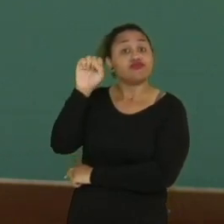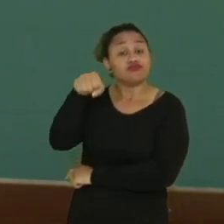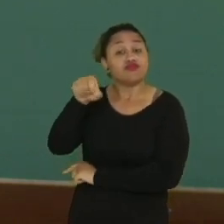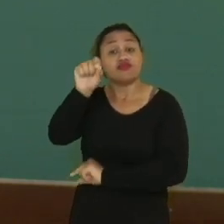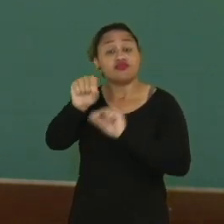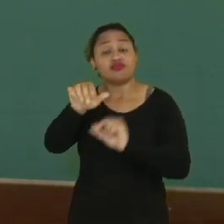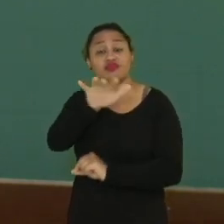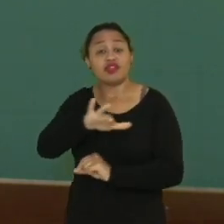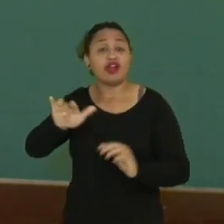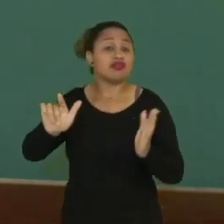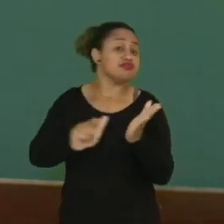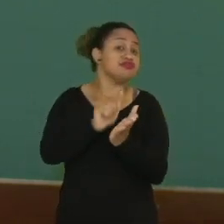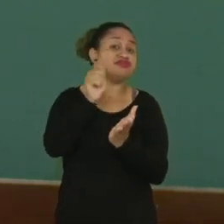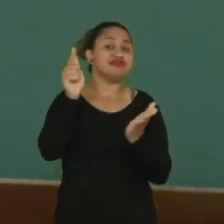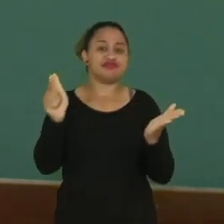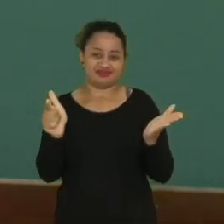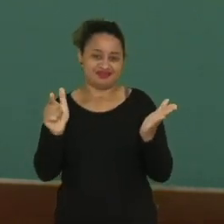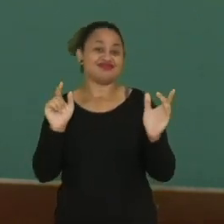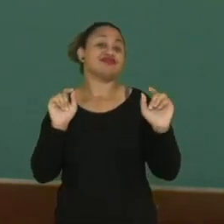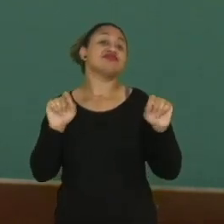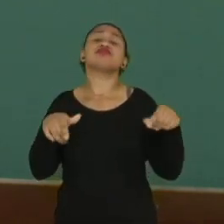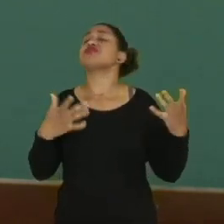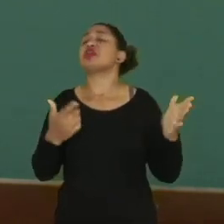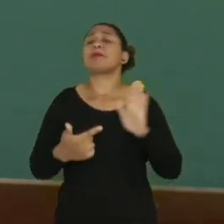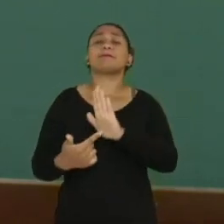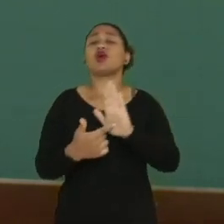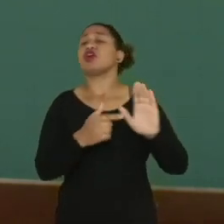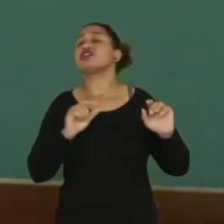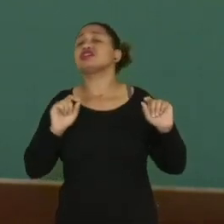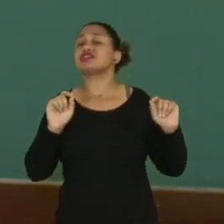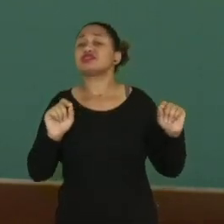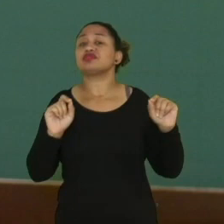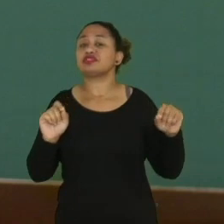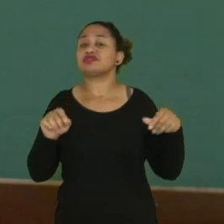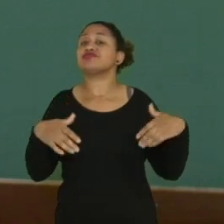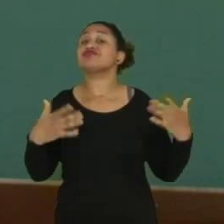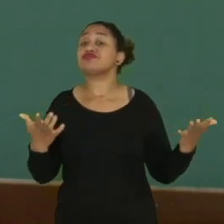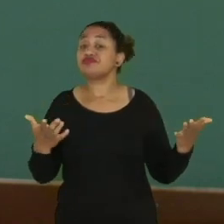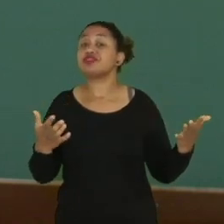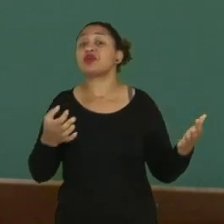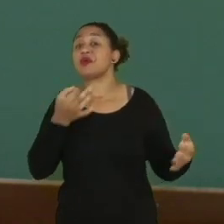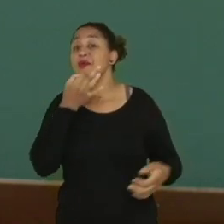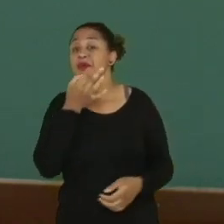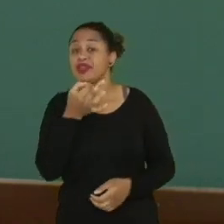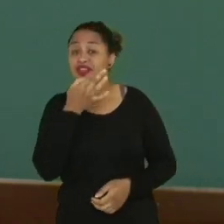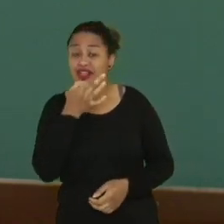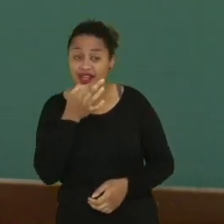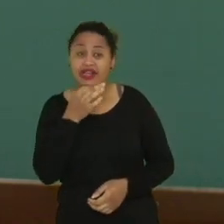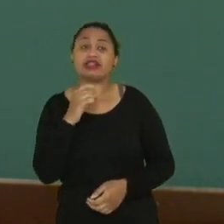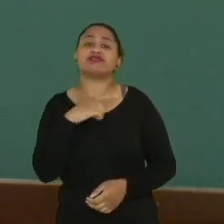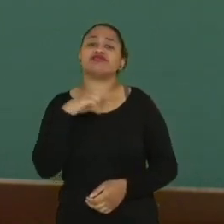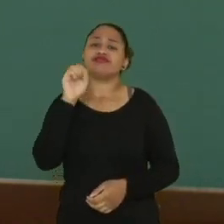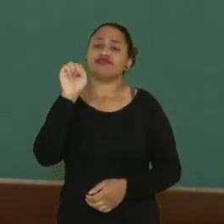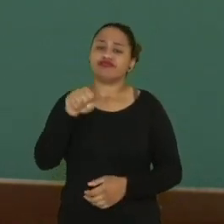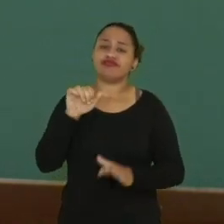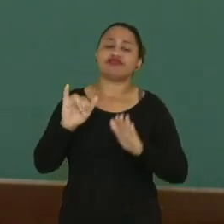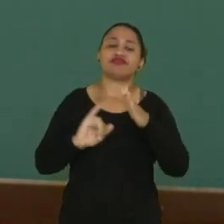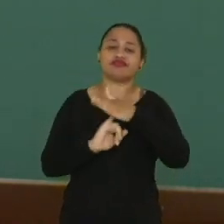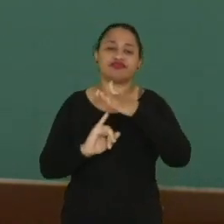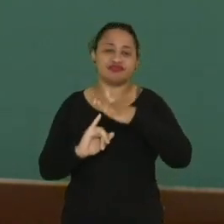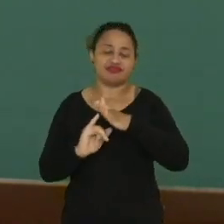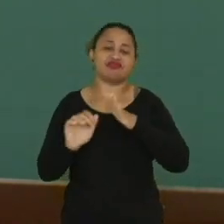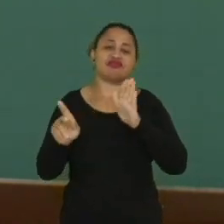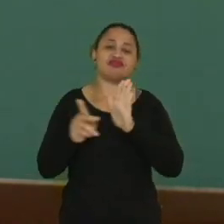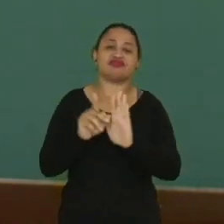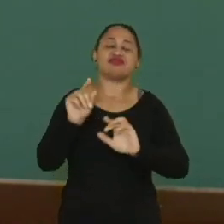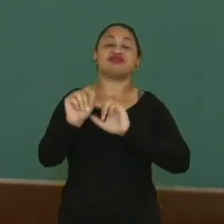meio jornalístico e apresenta o quê? Uma opinião da instituição a